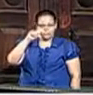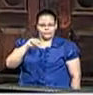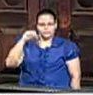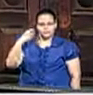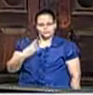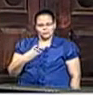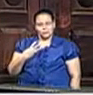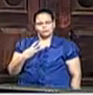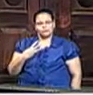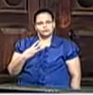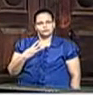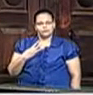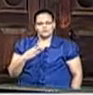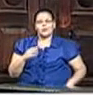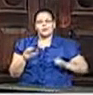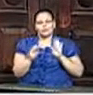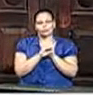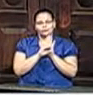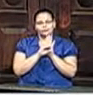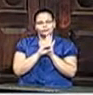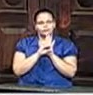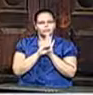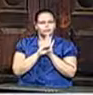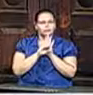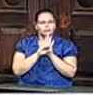1993, a Constituição